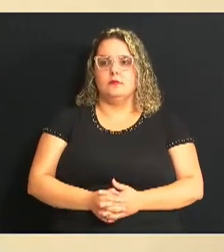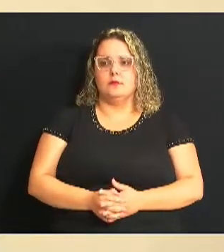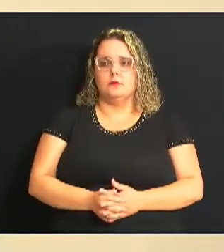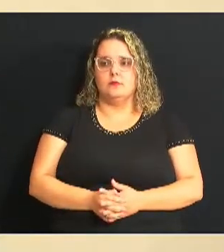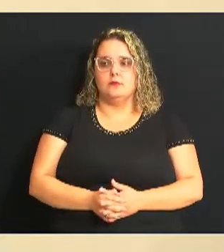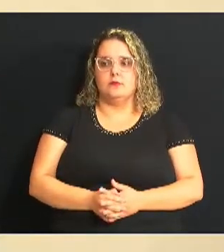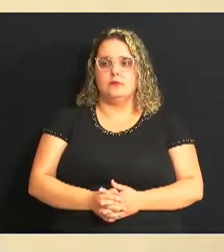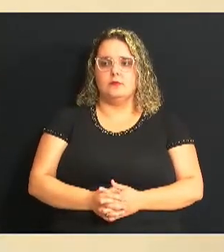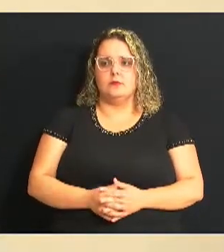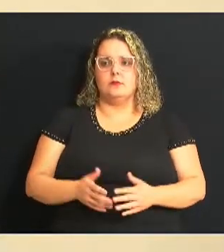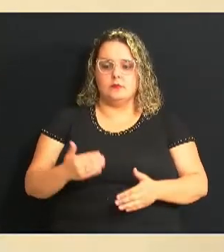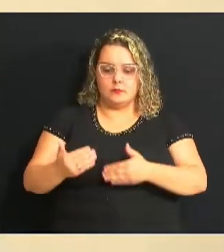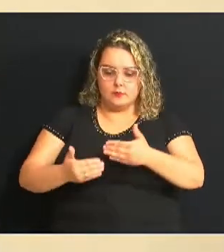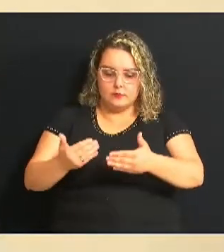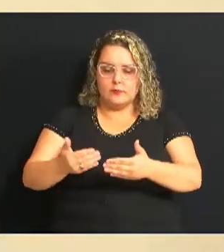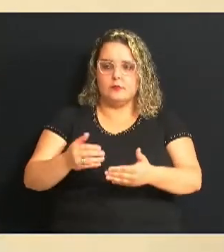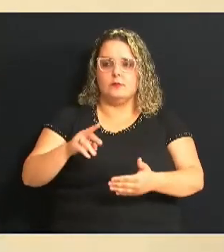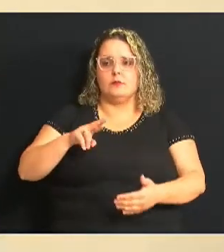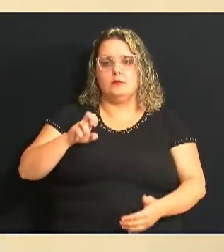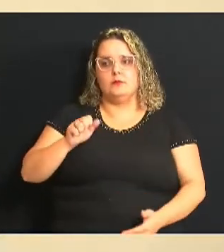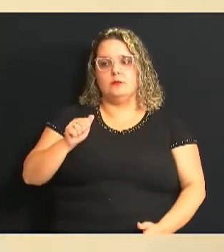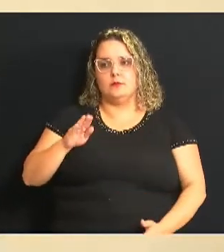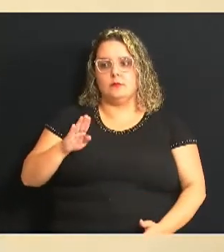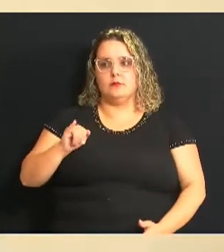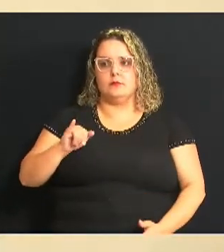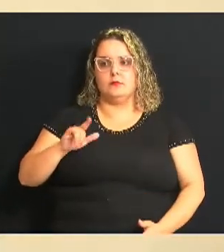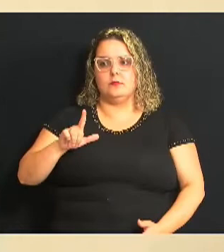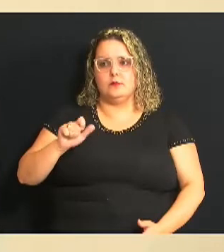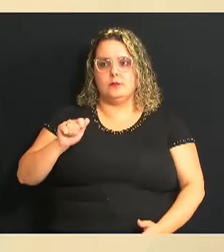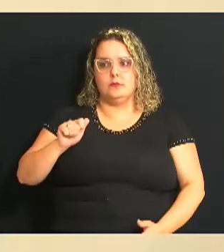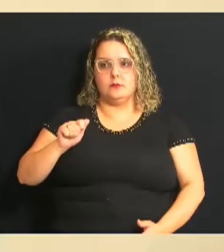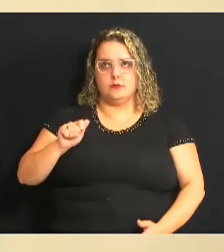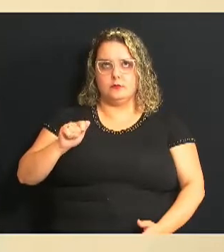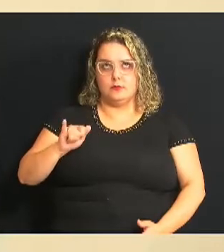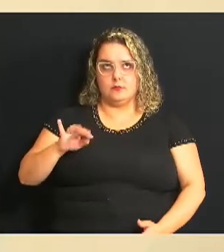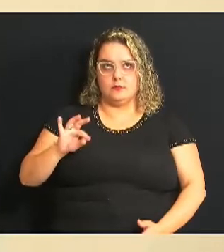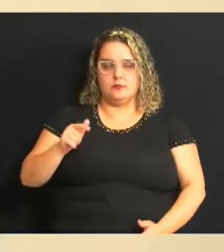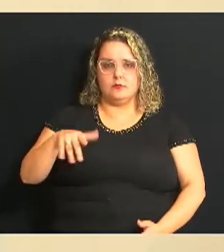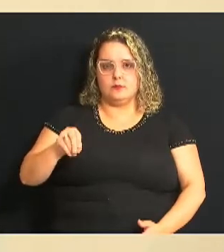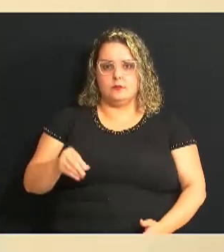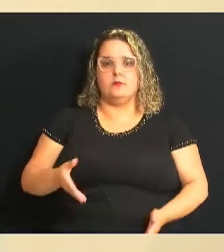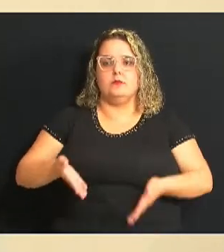tornando o processo de reabilitação o mais leve e saudável possível.